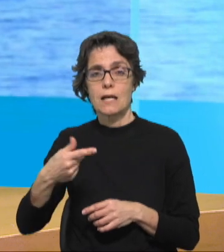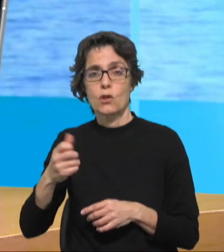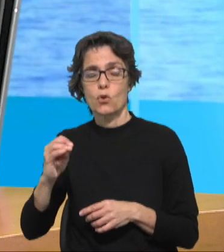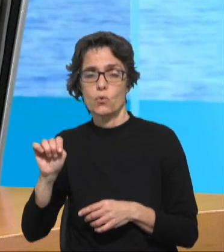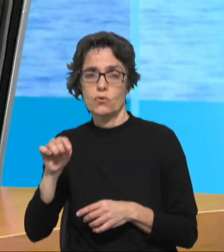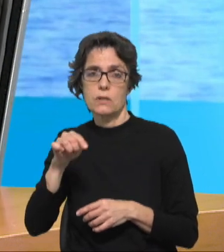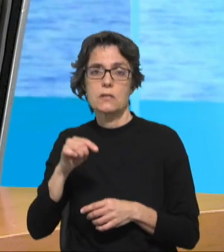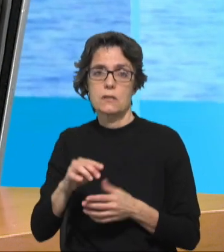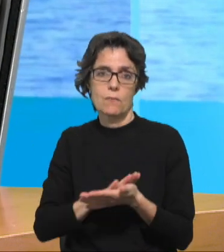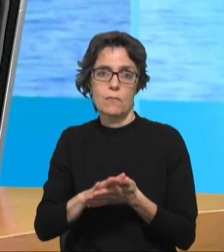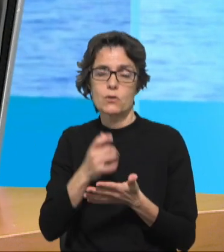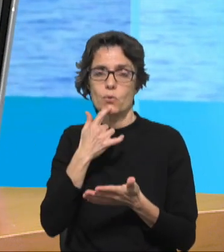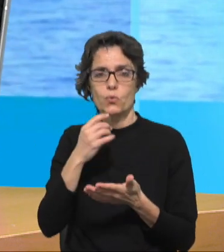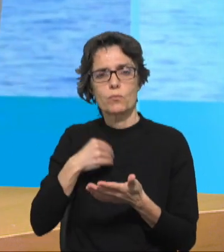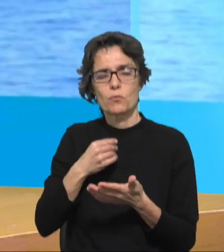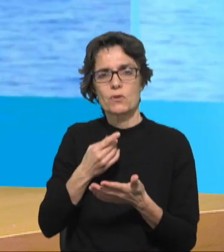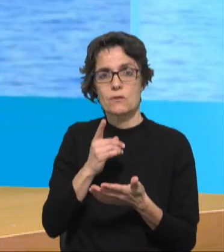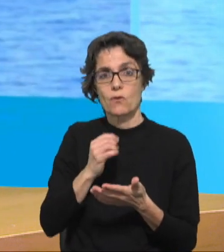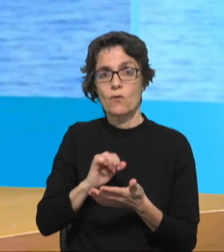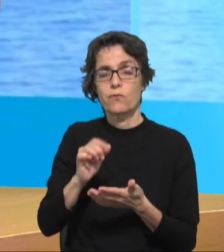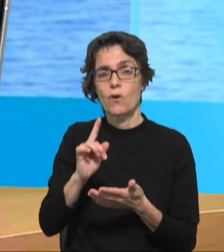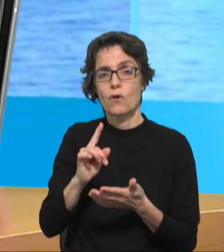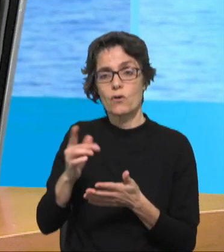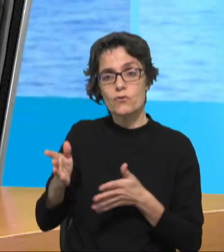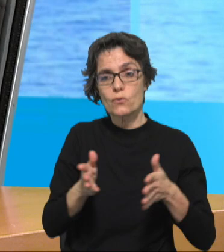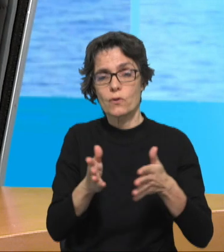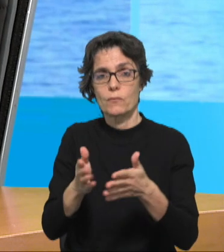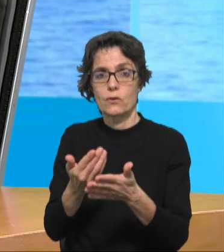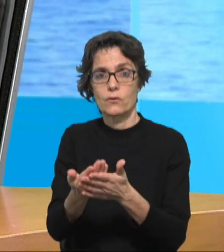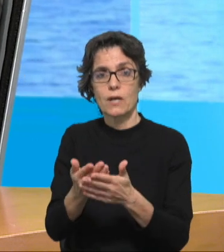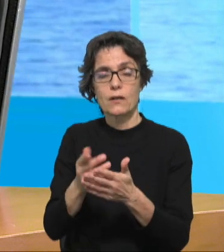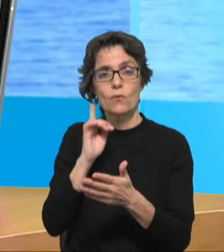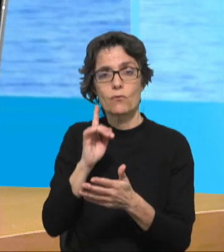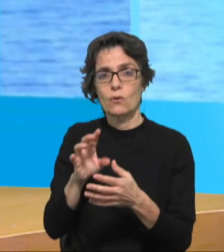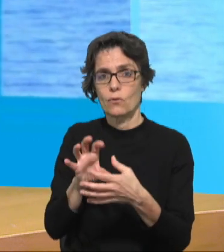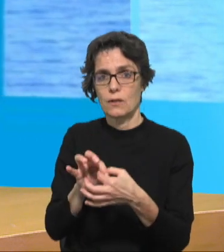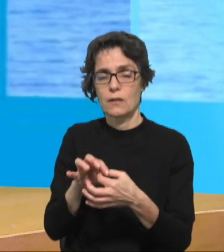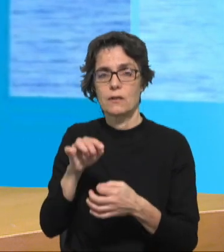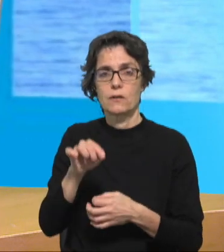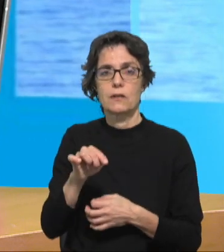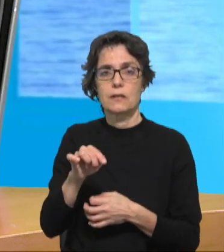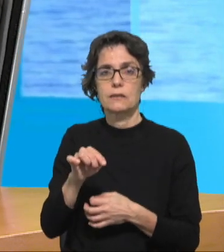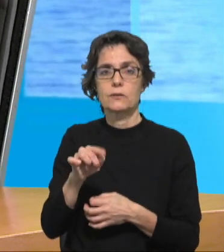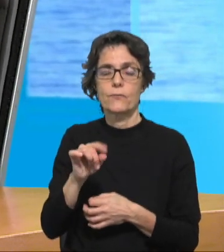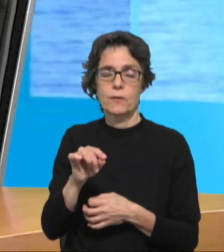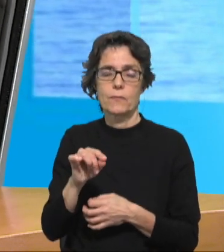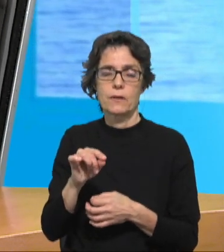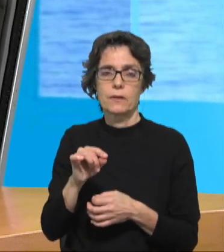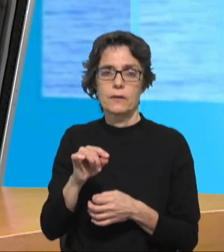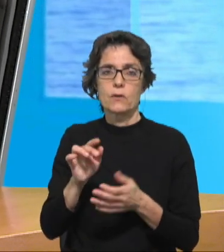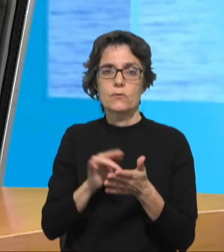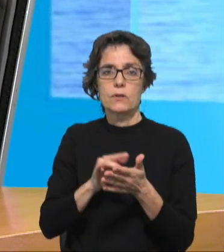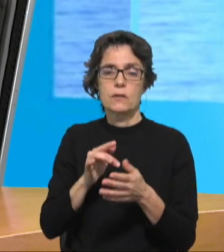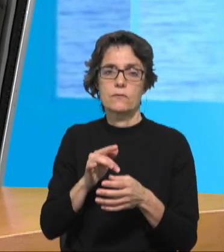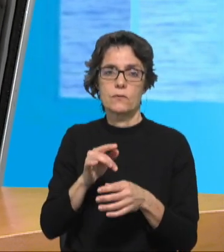Cristã e que teve sempre essa preocupação. Mas eu posso testemunhar agora, pus um pouco a cabeça nos livros históricos